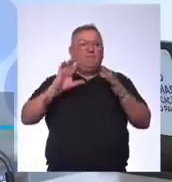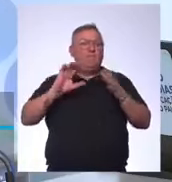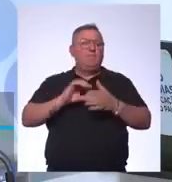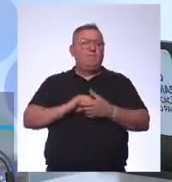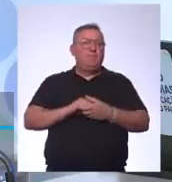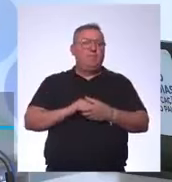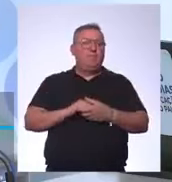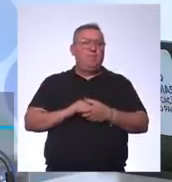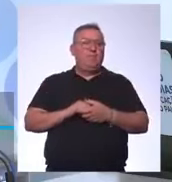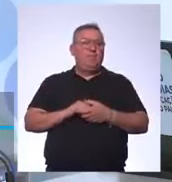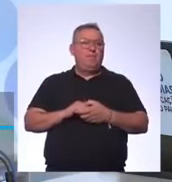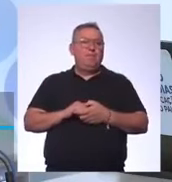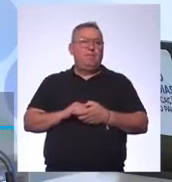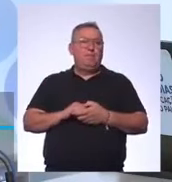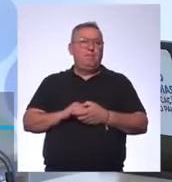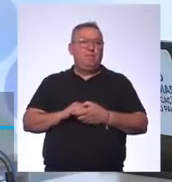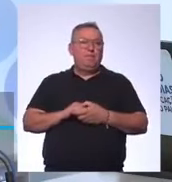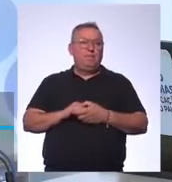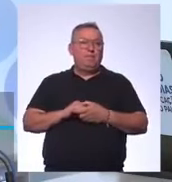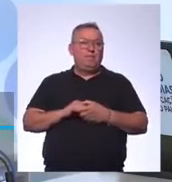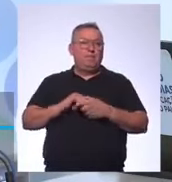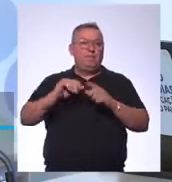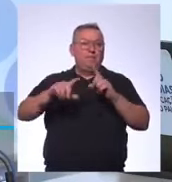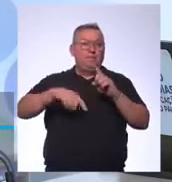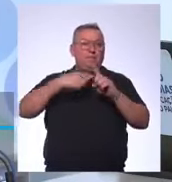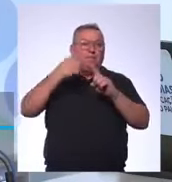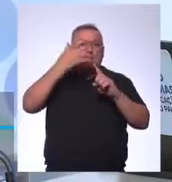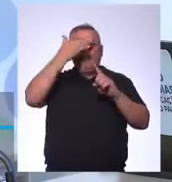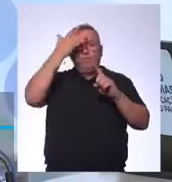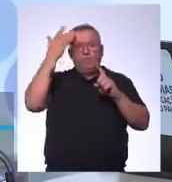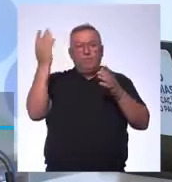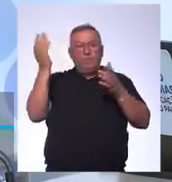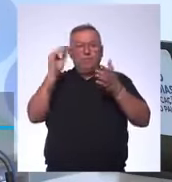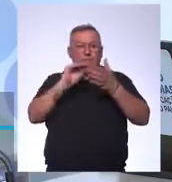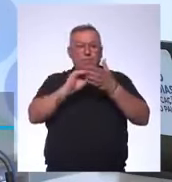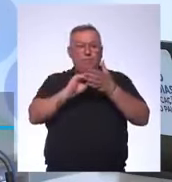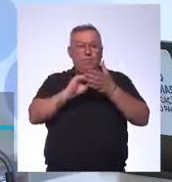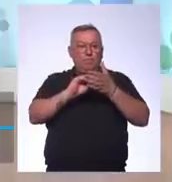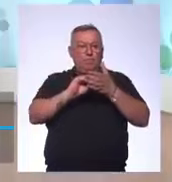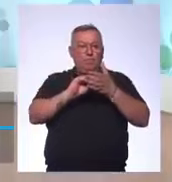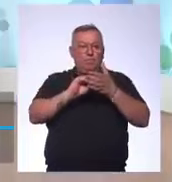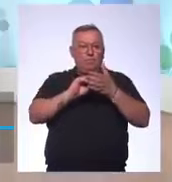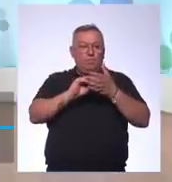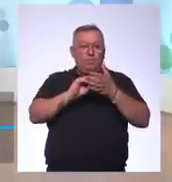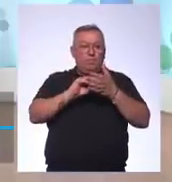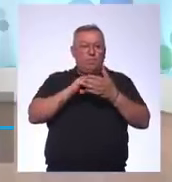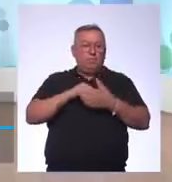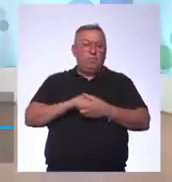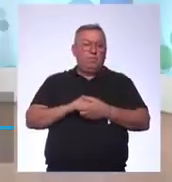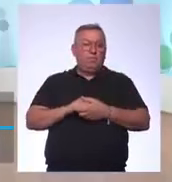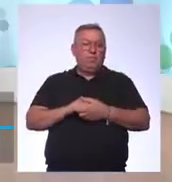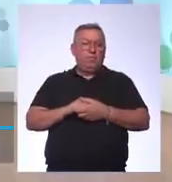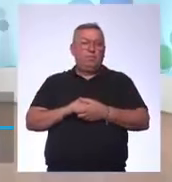maior, ok? Mais alguém colocou... você tem uma para falar, né? Há